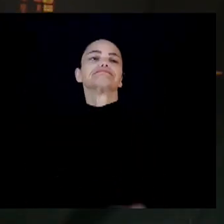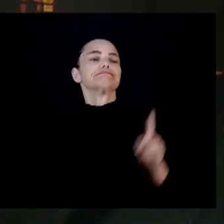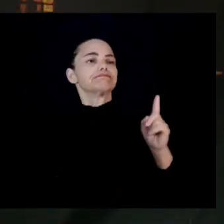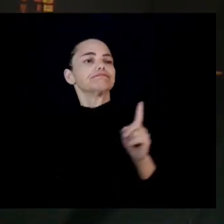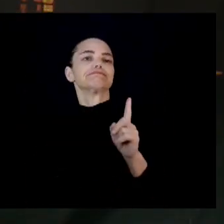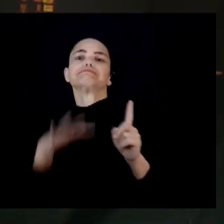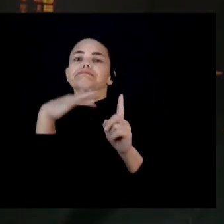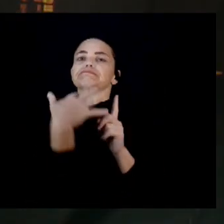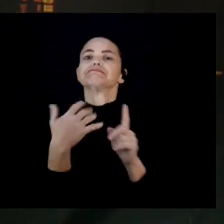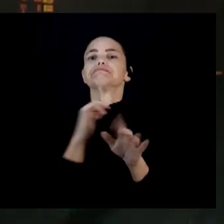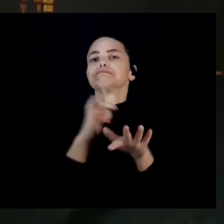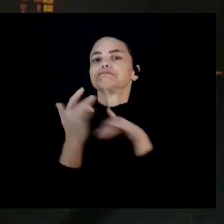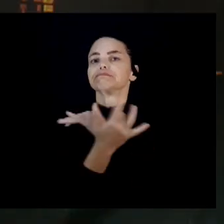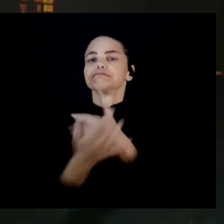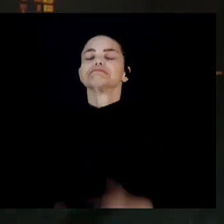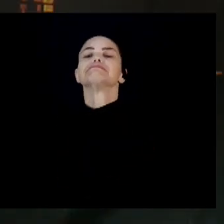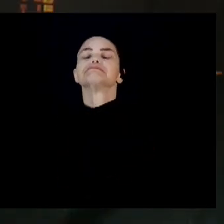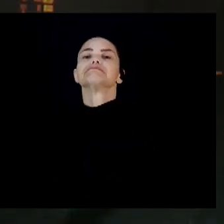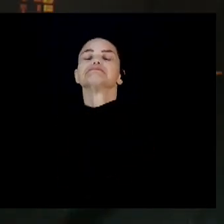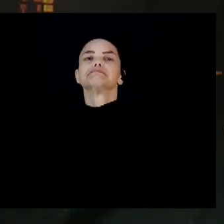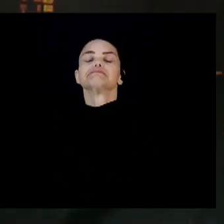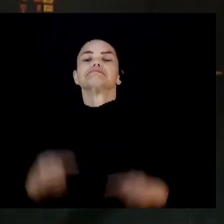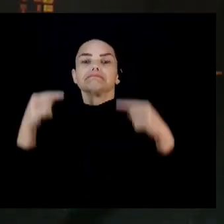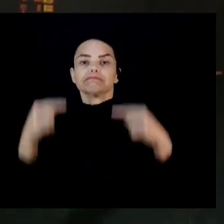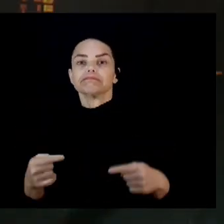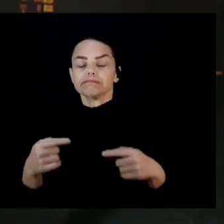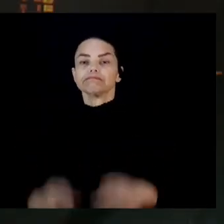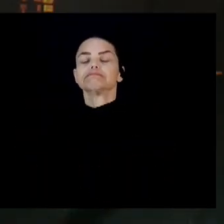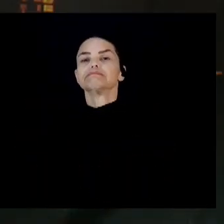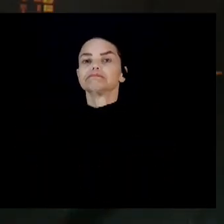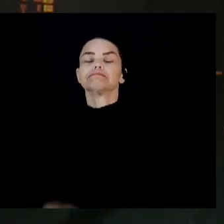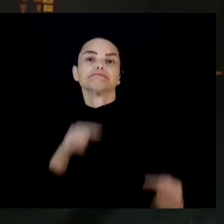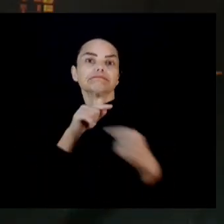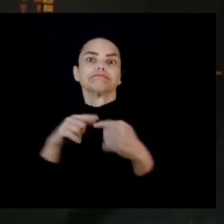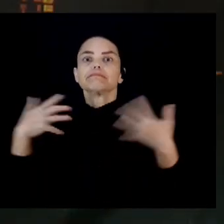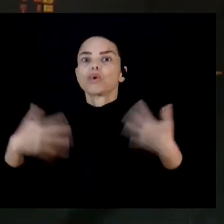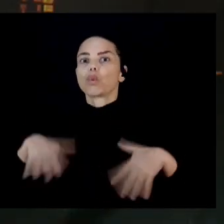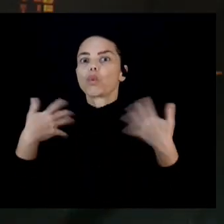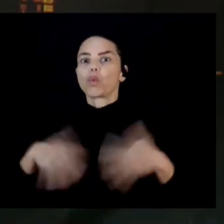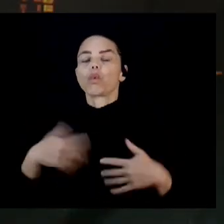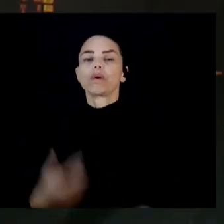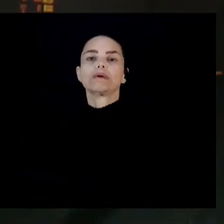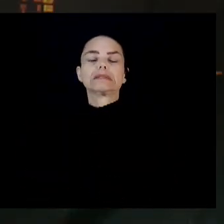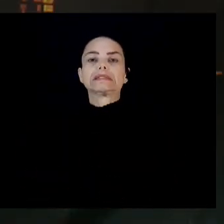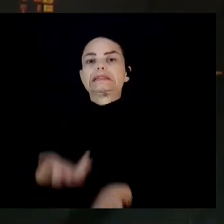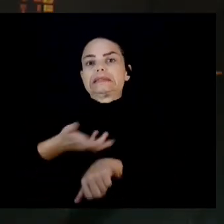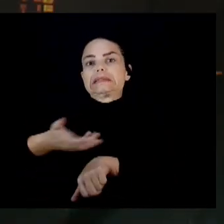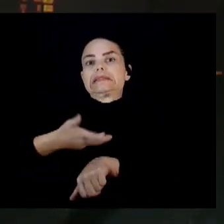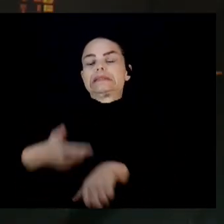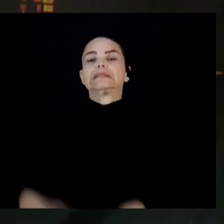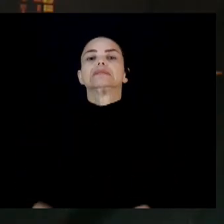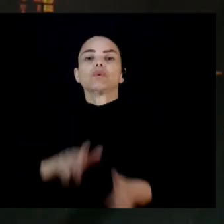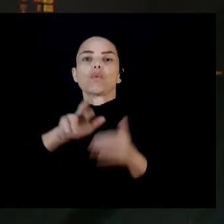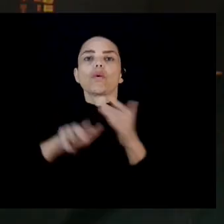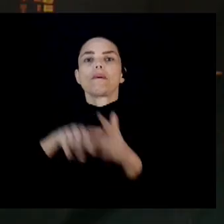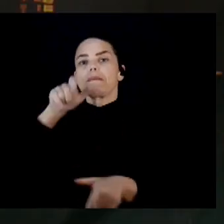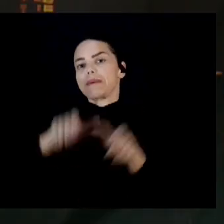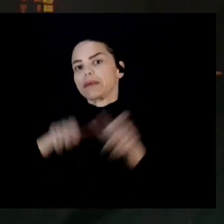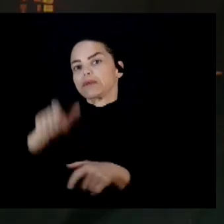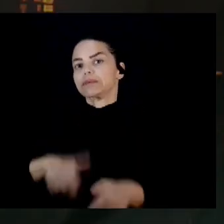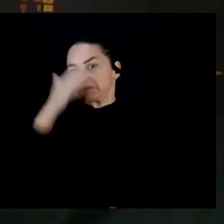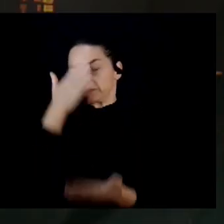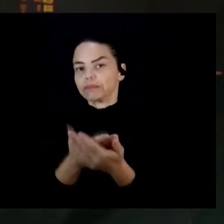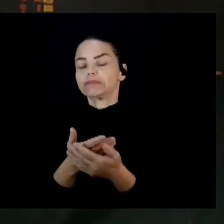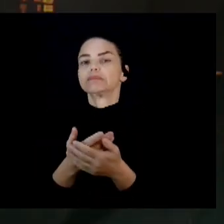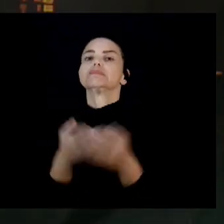sociais, desafios fitness e metas cada vez mais aceleradas. Muitas pessoas acreditam que treinar mais